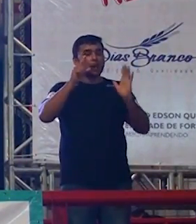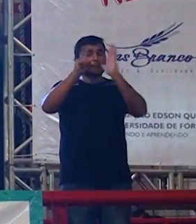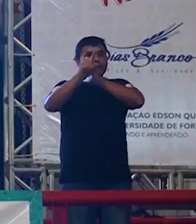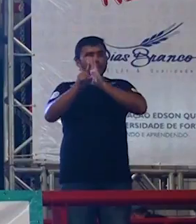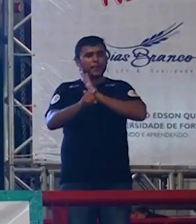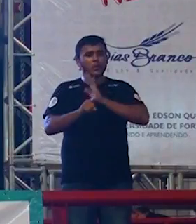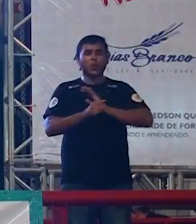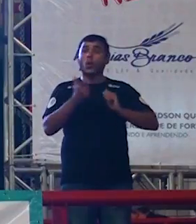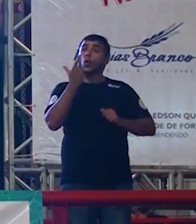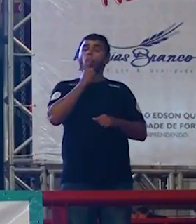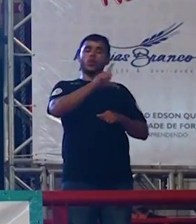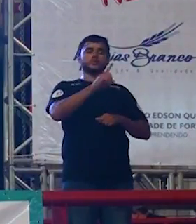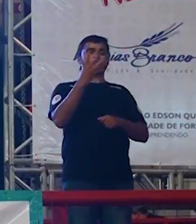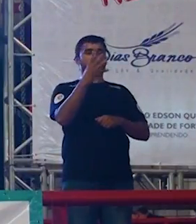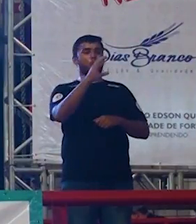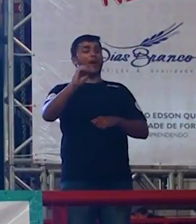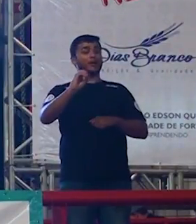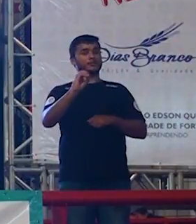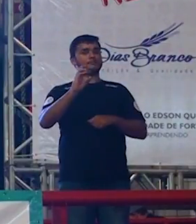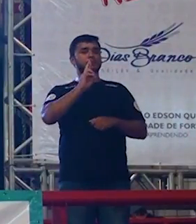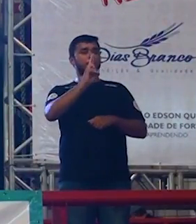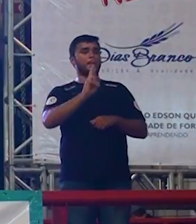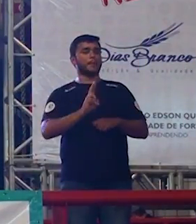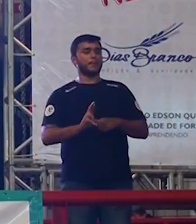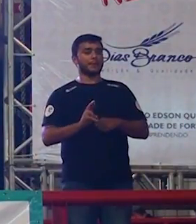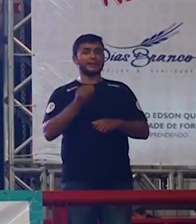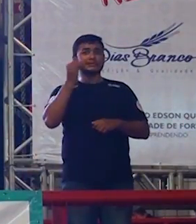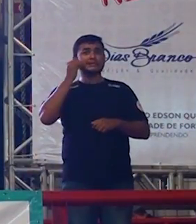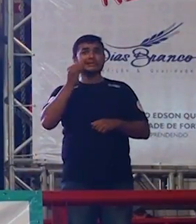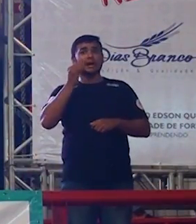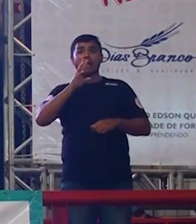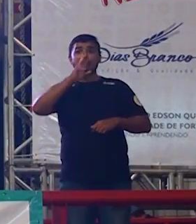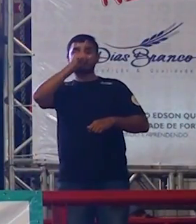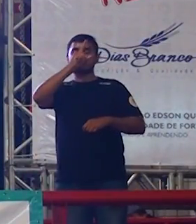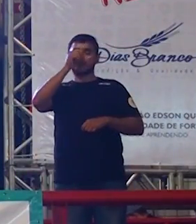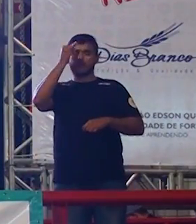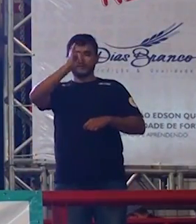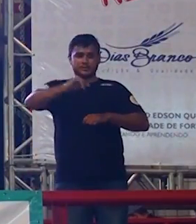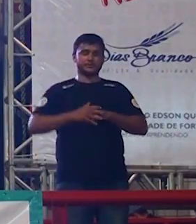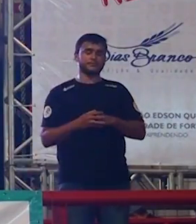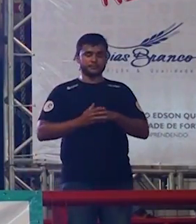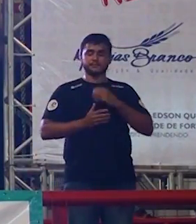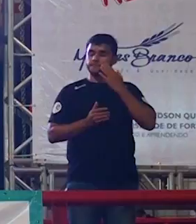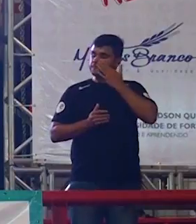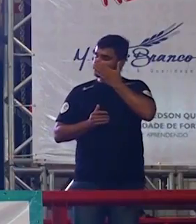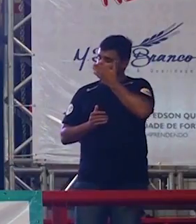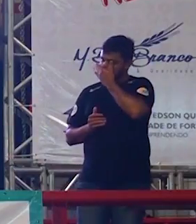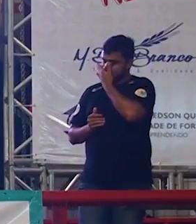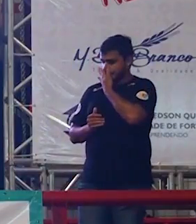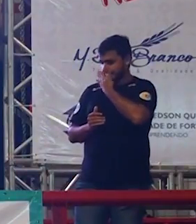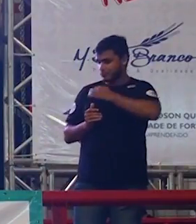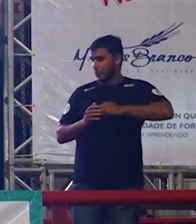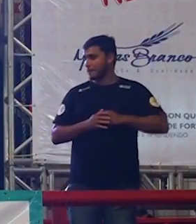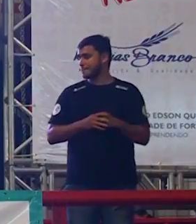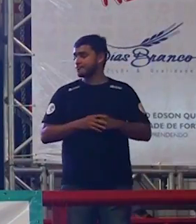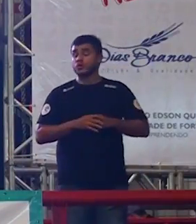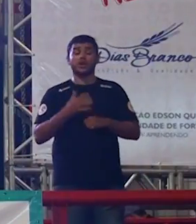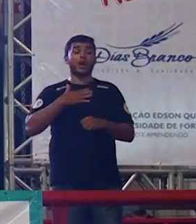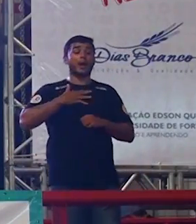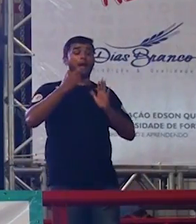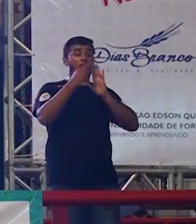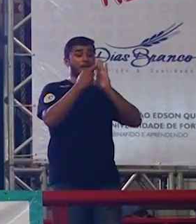meia hora ajuda muito, porque não dava tempo realmente, ok? Olha, primeira regra